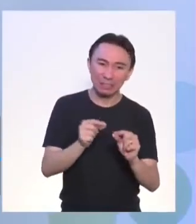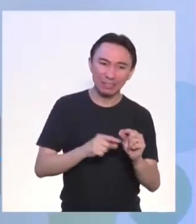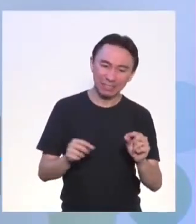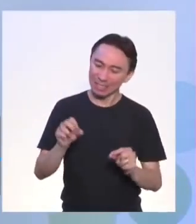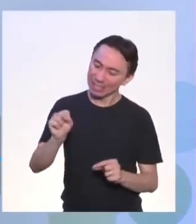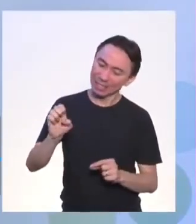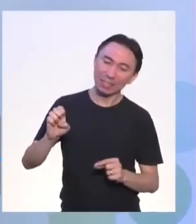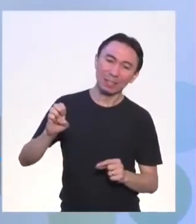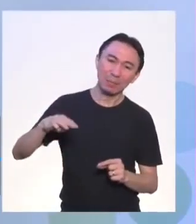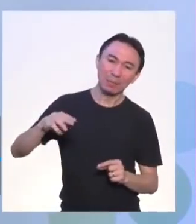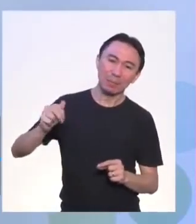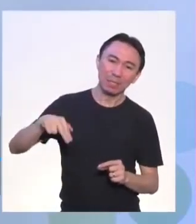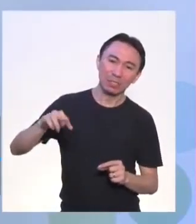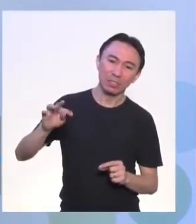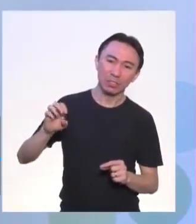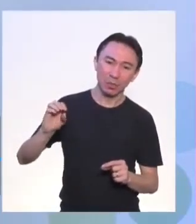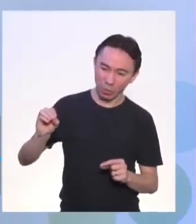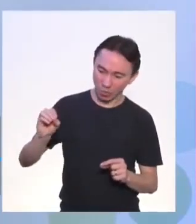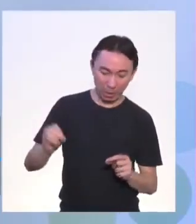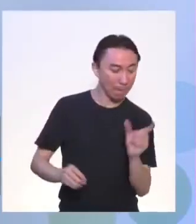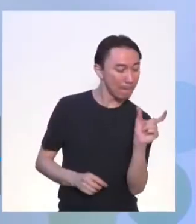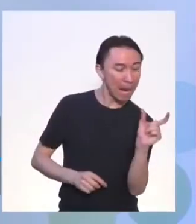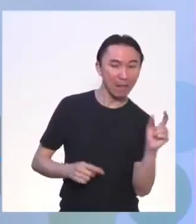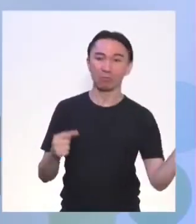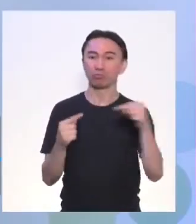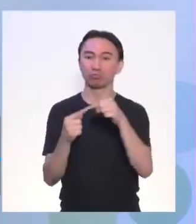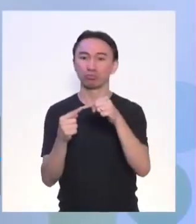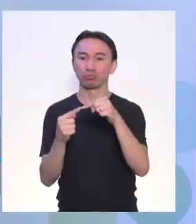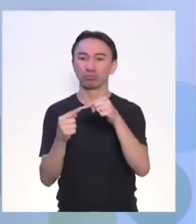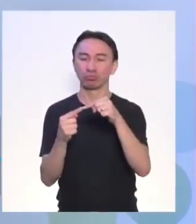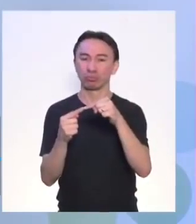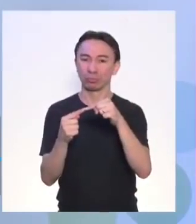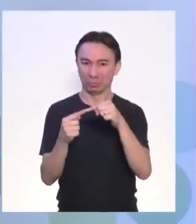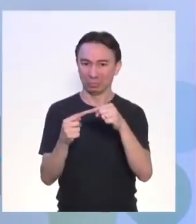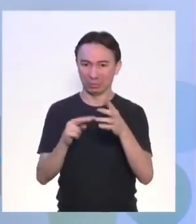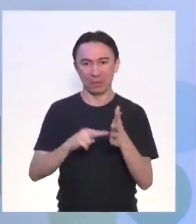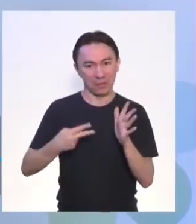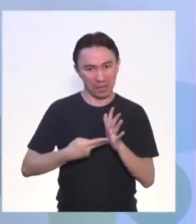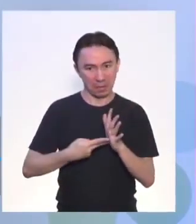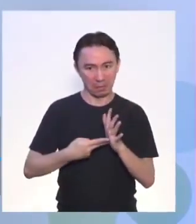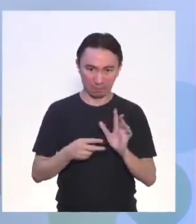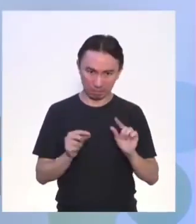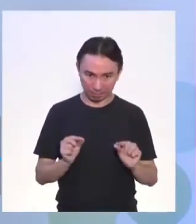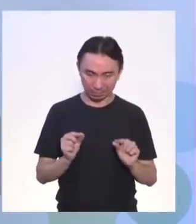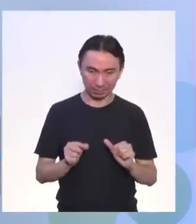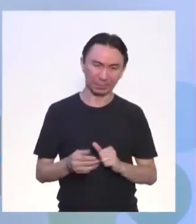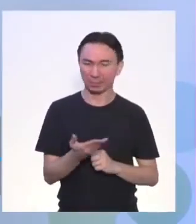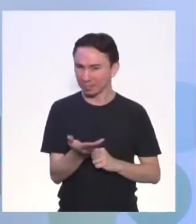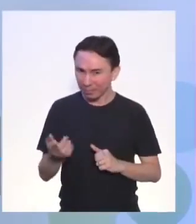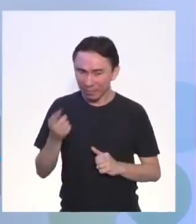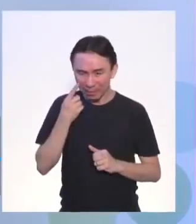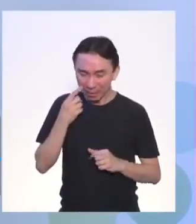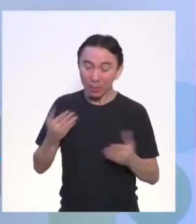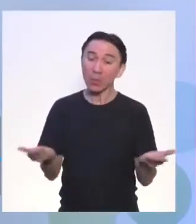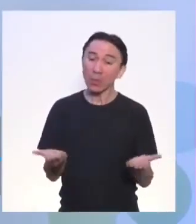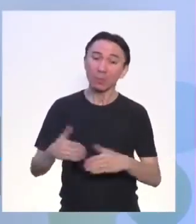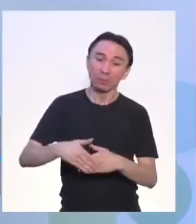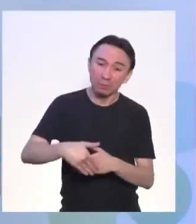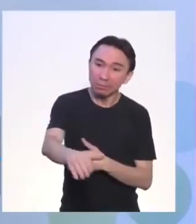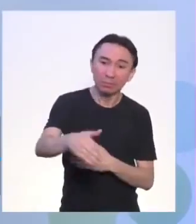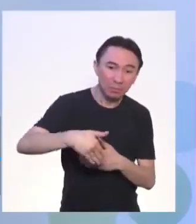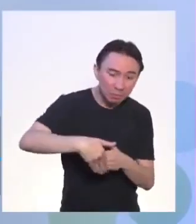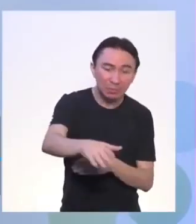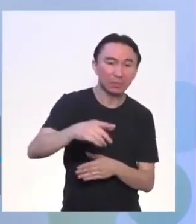sentido das palavras. Reforçando, né? Vamos ver isso no decorrer das aulas, cada